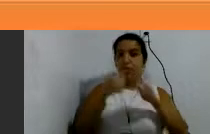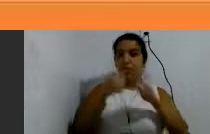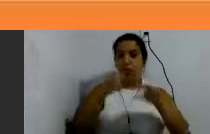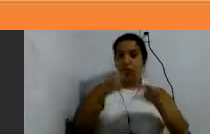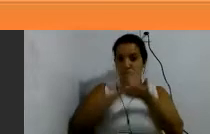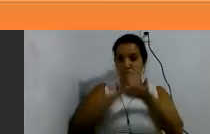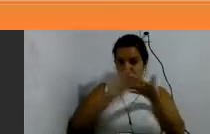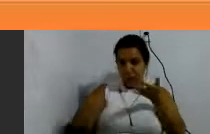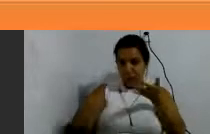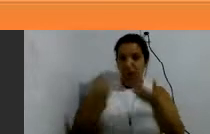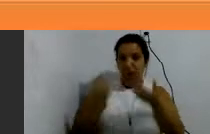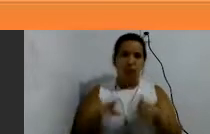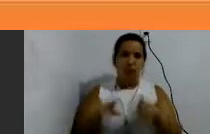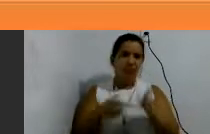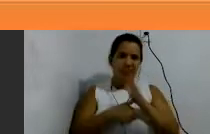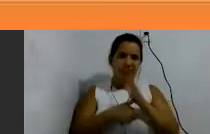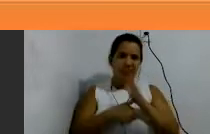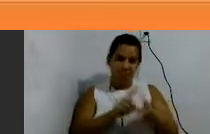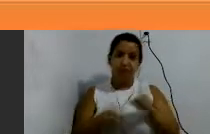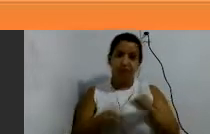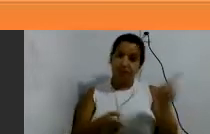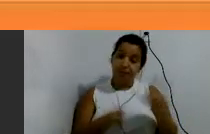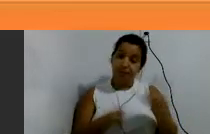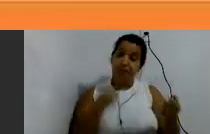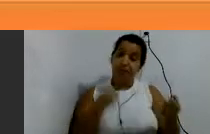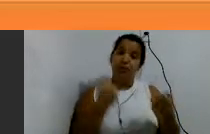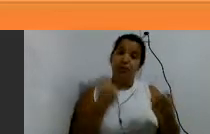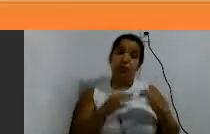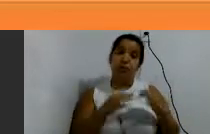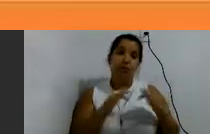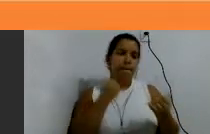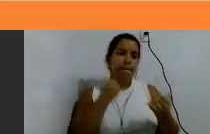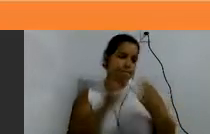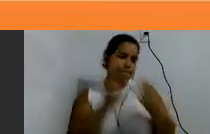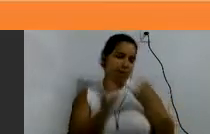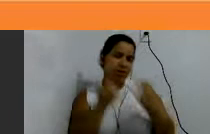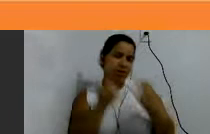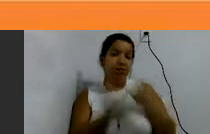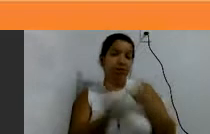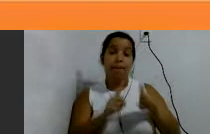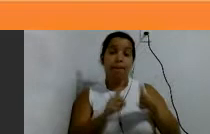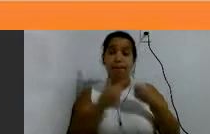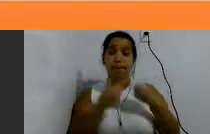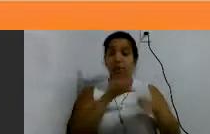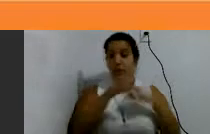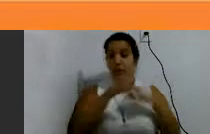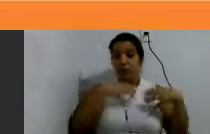imunofluorescência indireta. Então, olha, é praticamente idêntico. O que muda é que na visceral a gente não faz a reação